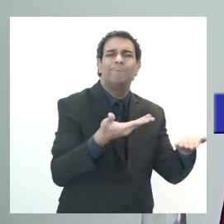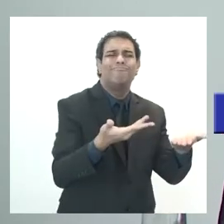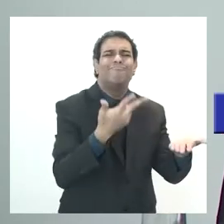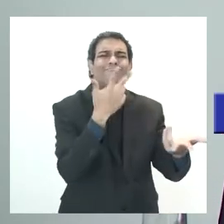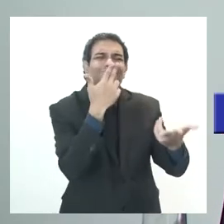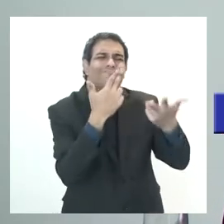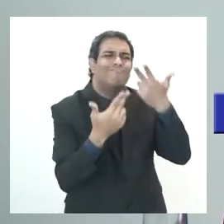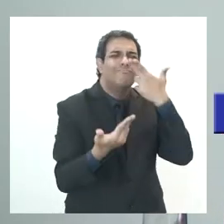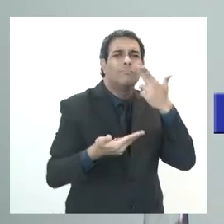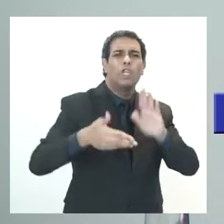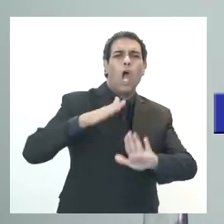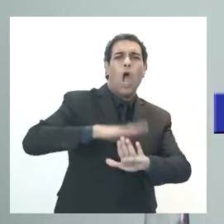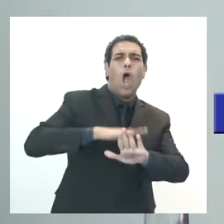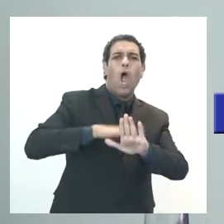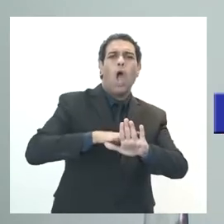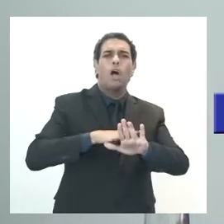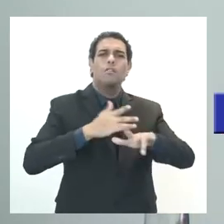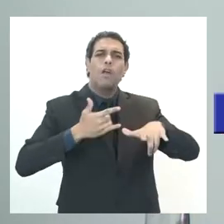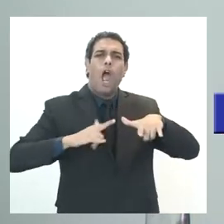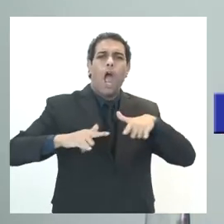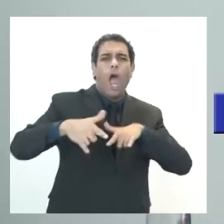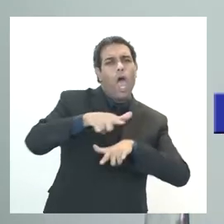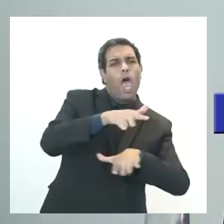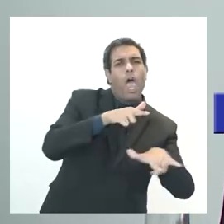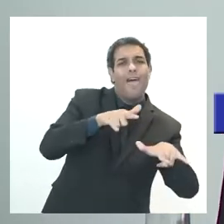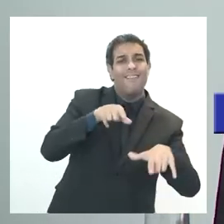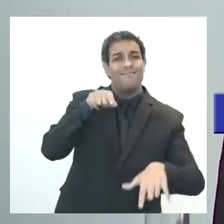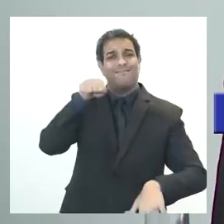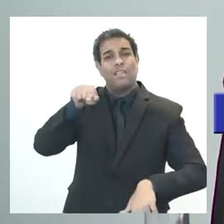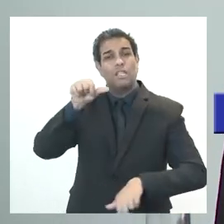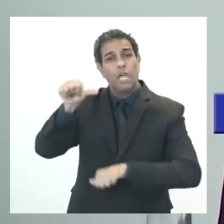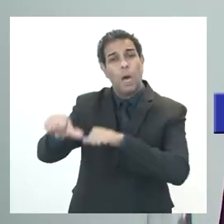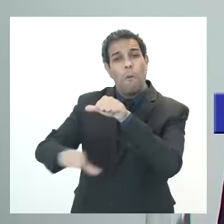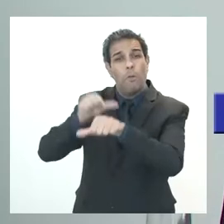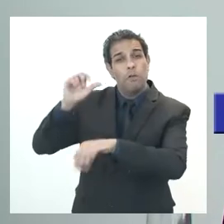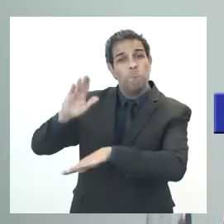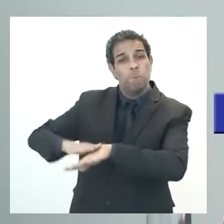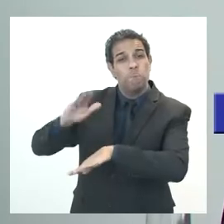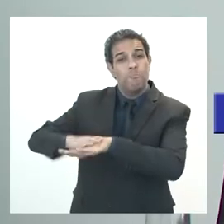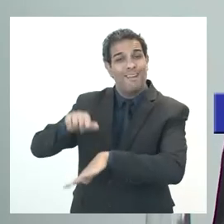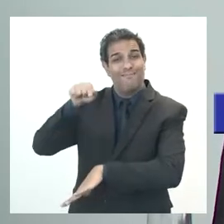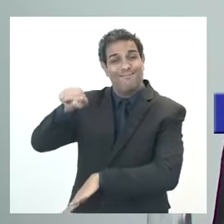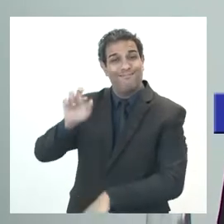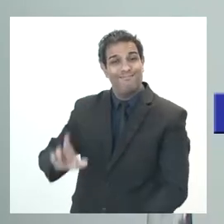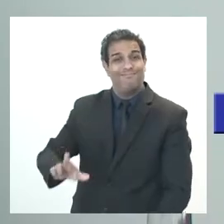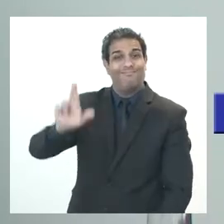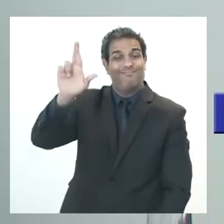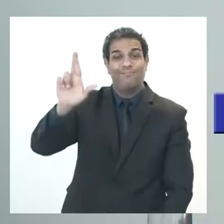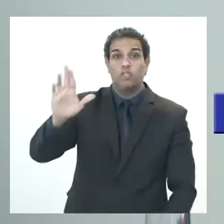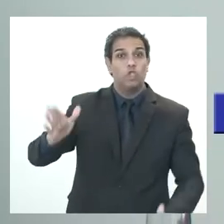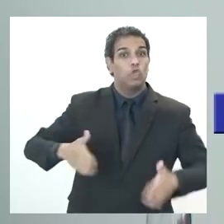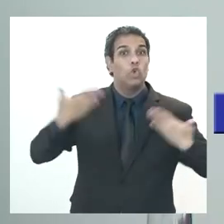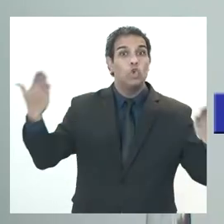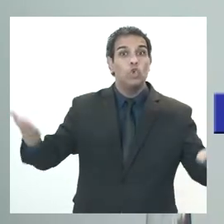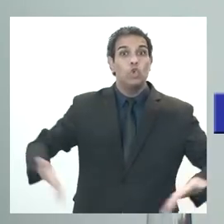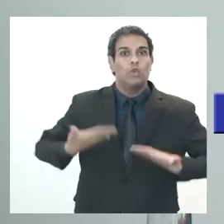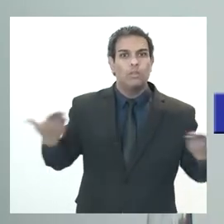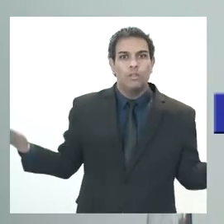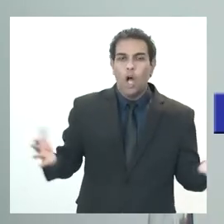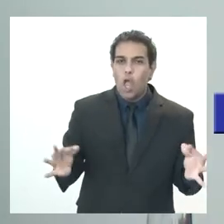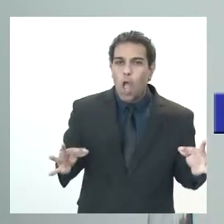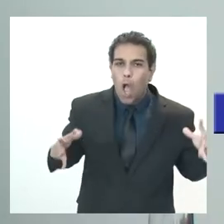laboratório né Para que essas mudanças que hoje estão assustando a todos